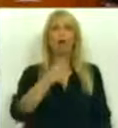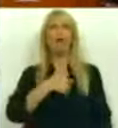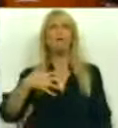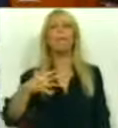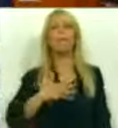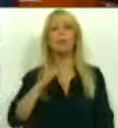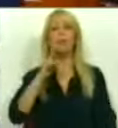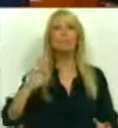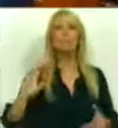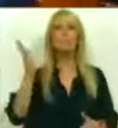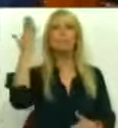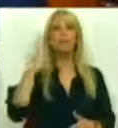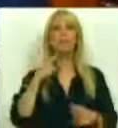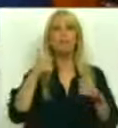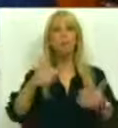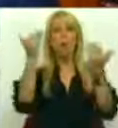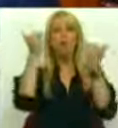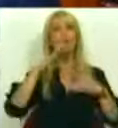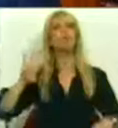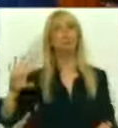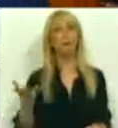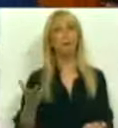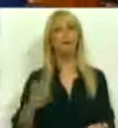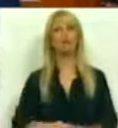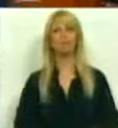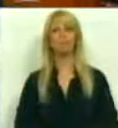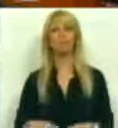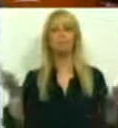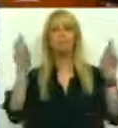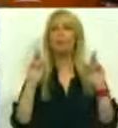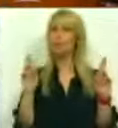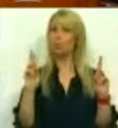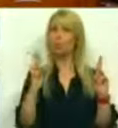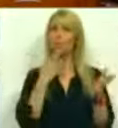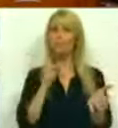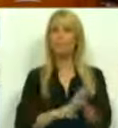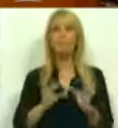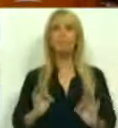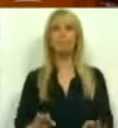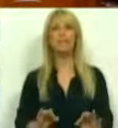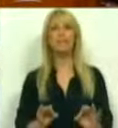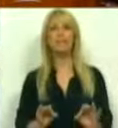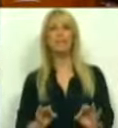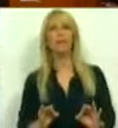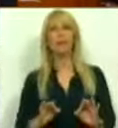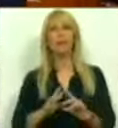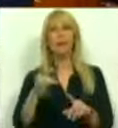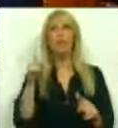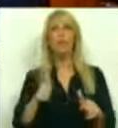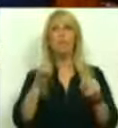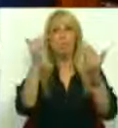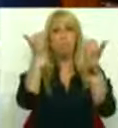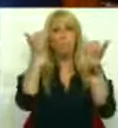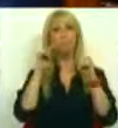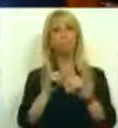mas essencialmente uma boa notícia para o país. Espero, sinceramente, que seja também uma boa